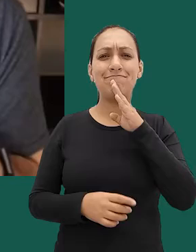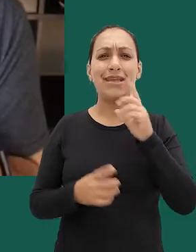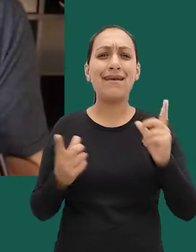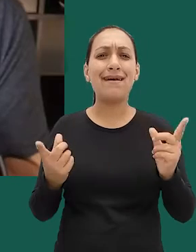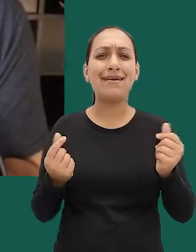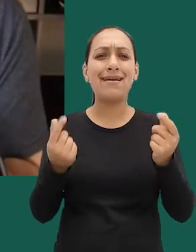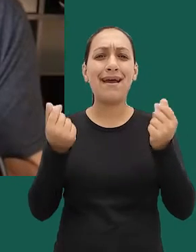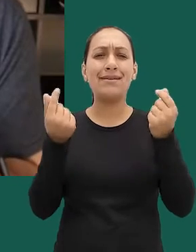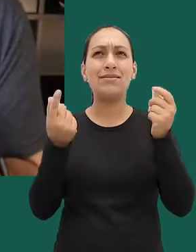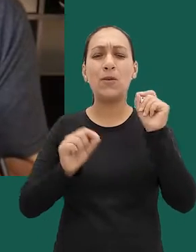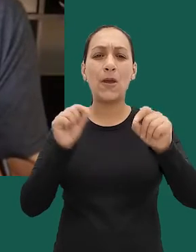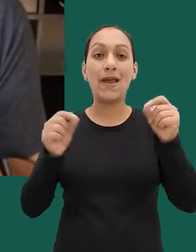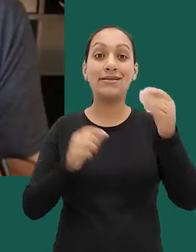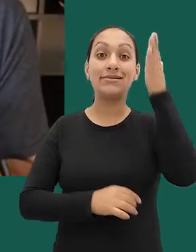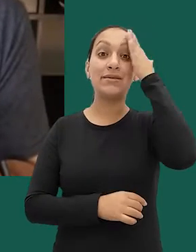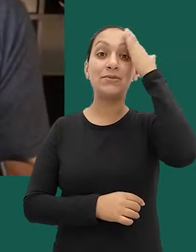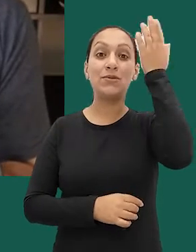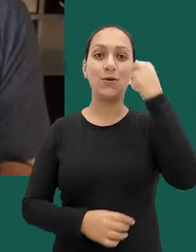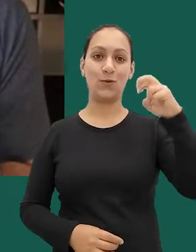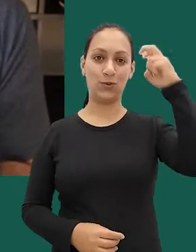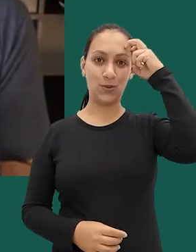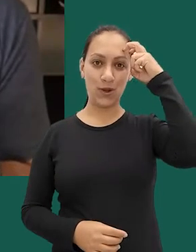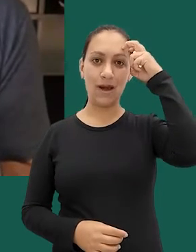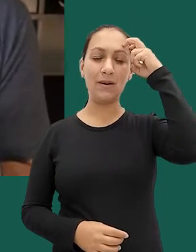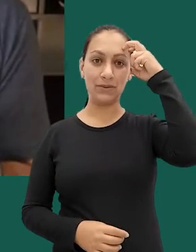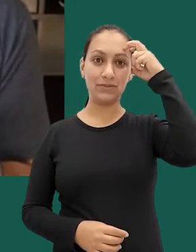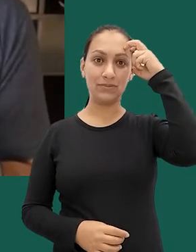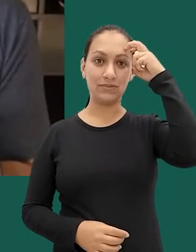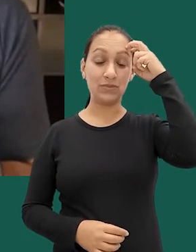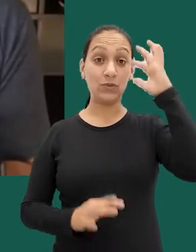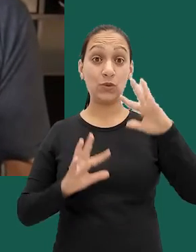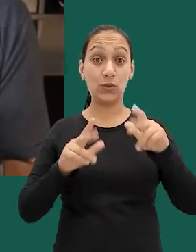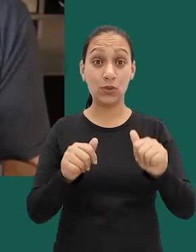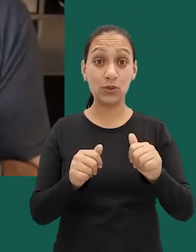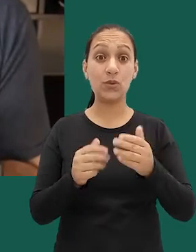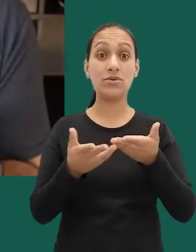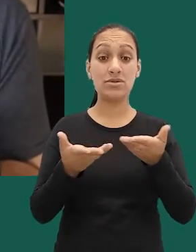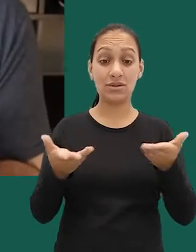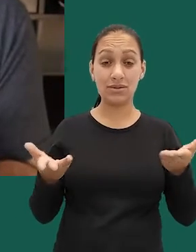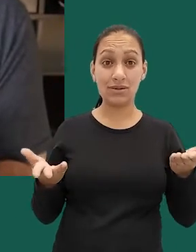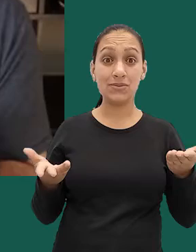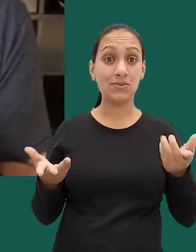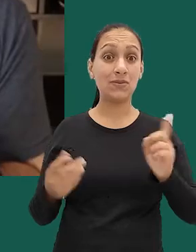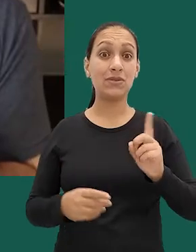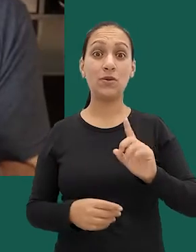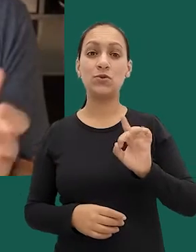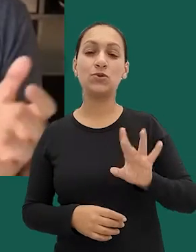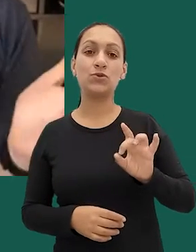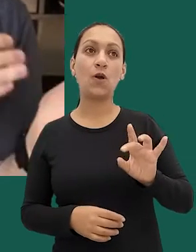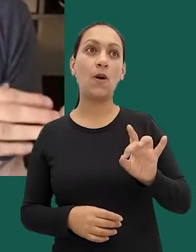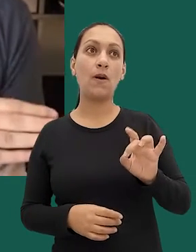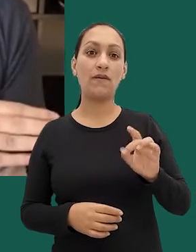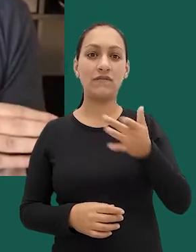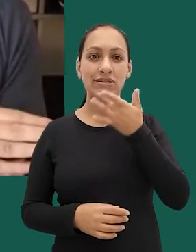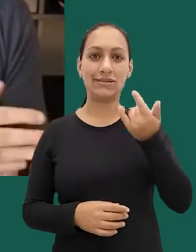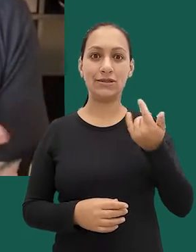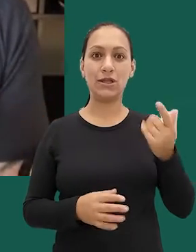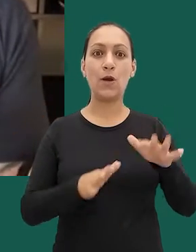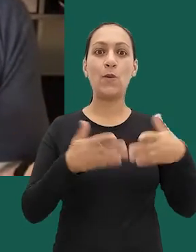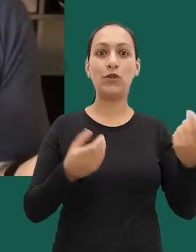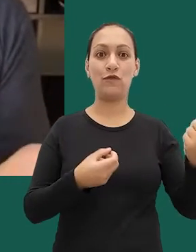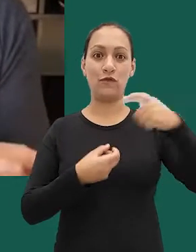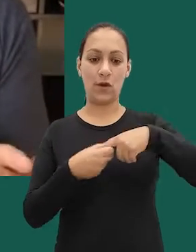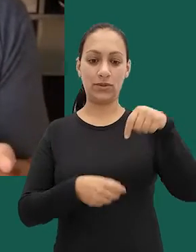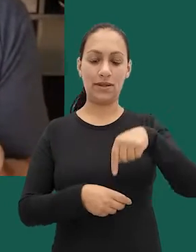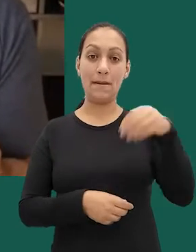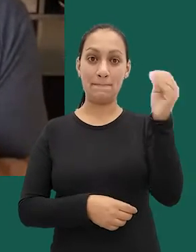a sua sabedoria cultural também. Como que isso tudo não só te facilita no mercado brasileiro quando você volta,